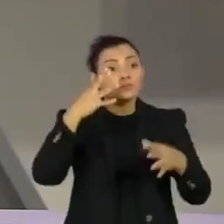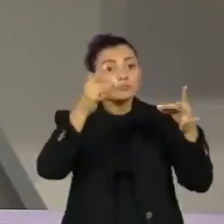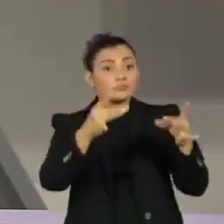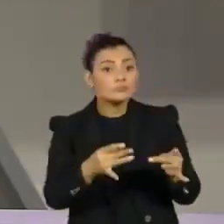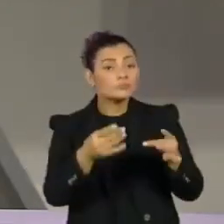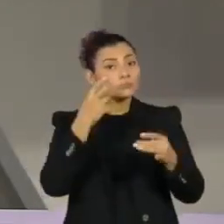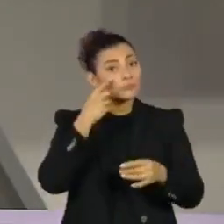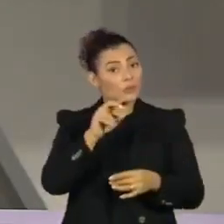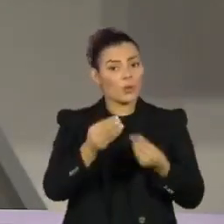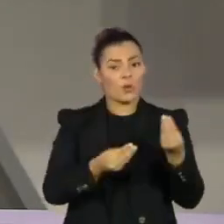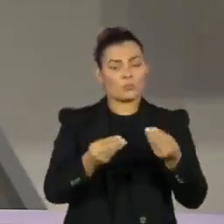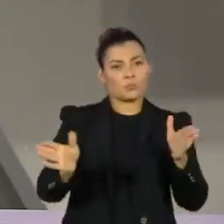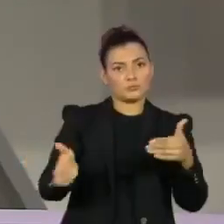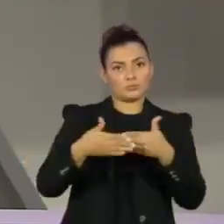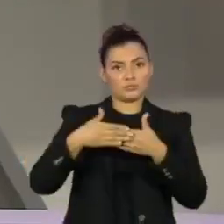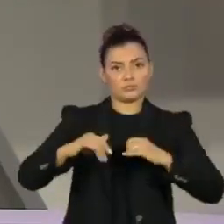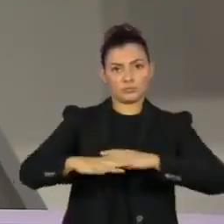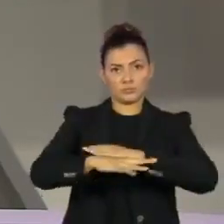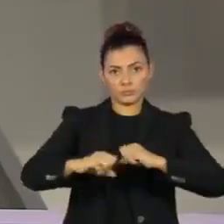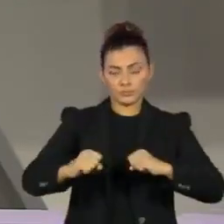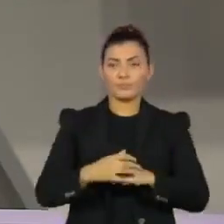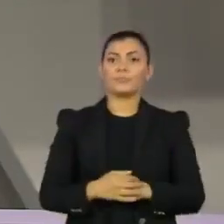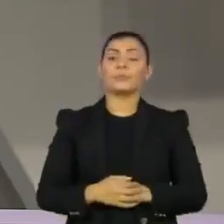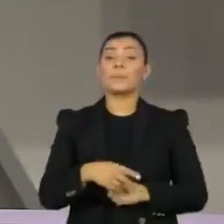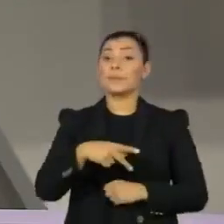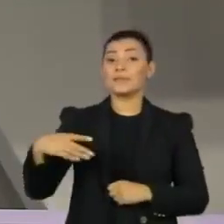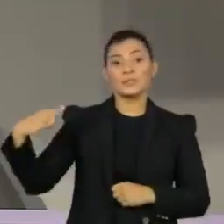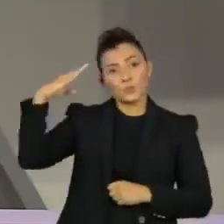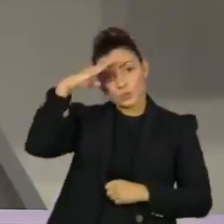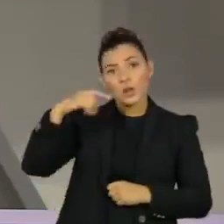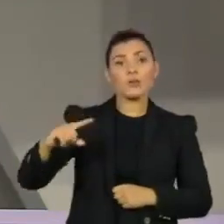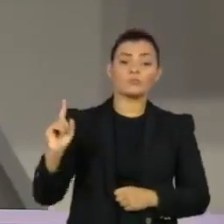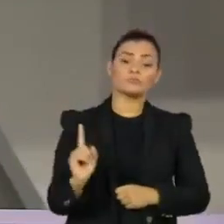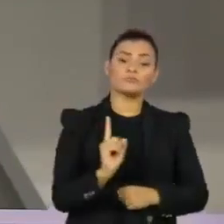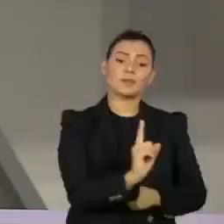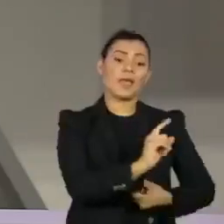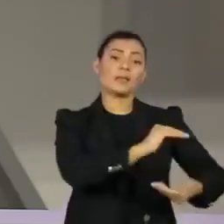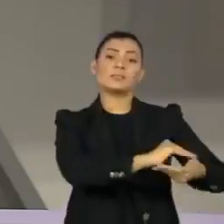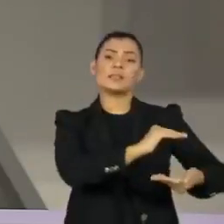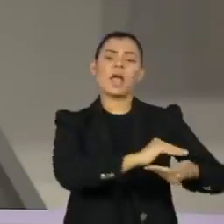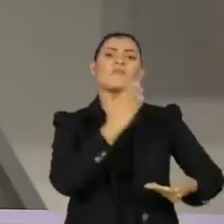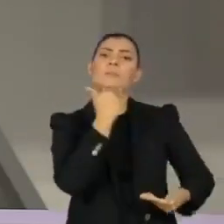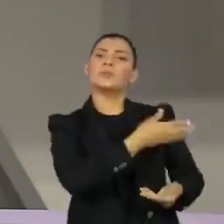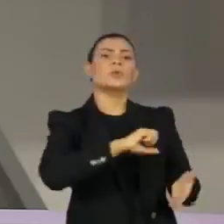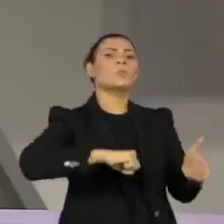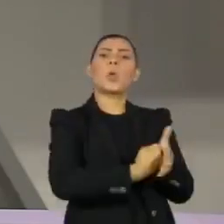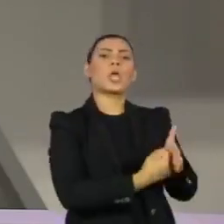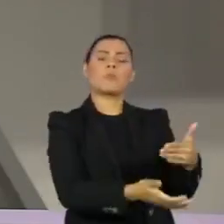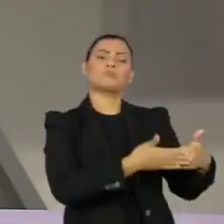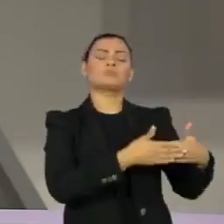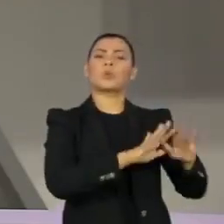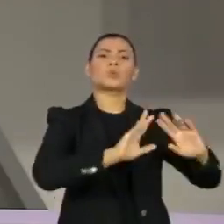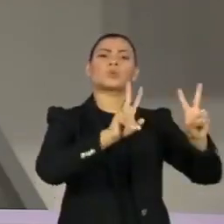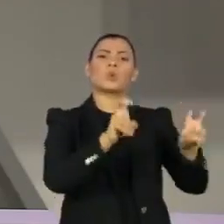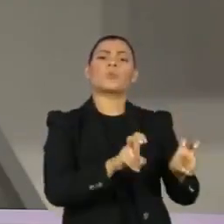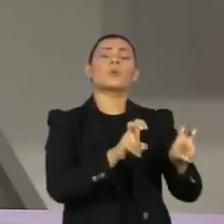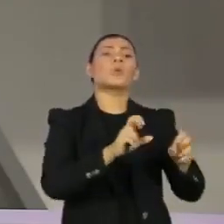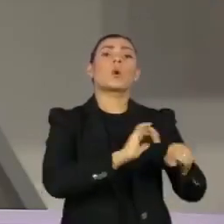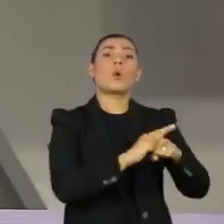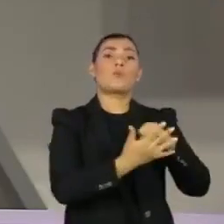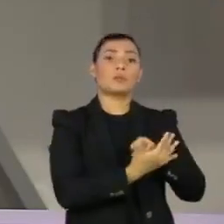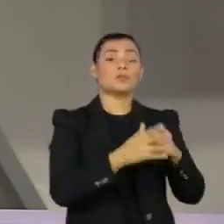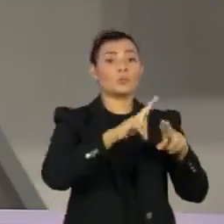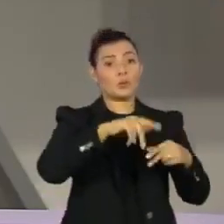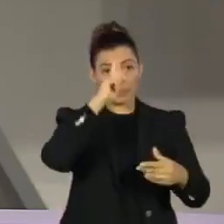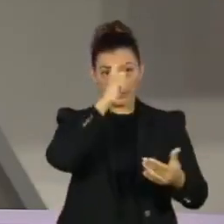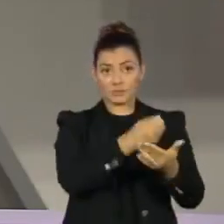Enquanto isso, o presidente Jair Bolsonaro foi ao STF para barrar medidas de restrição contra a Covid-19